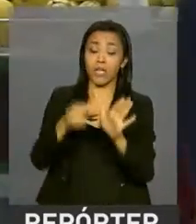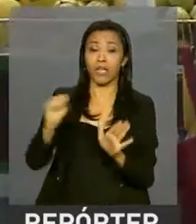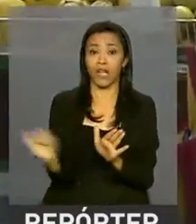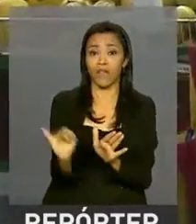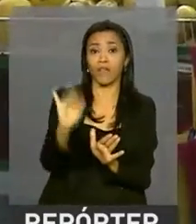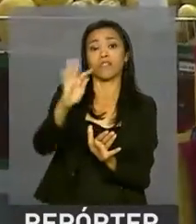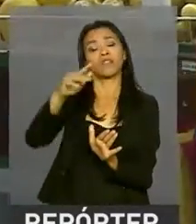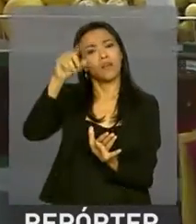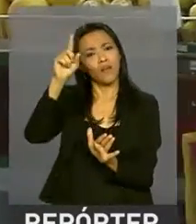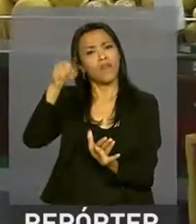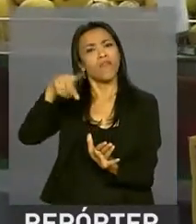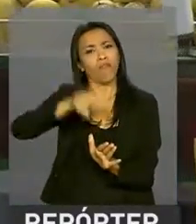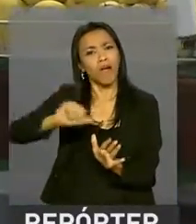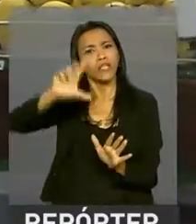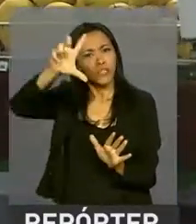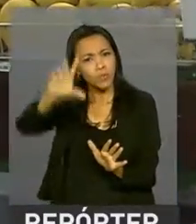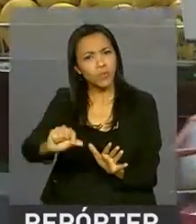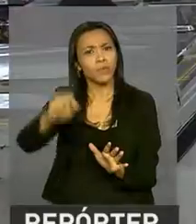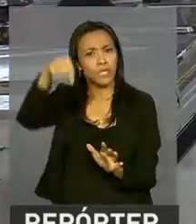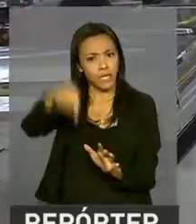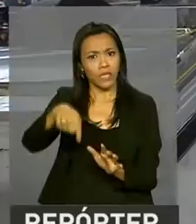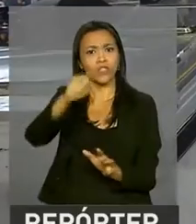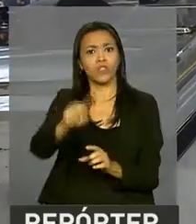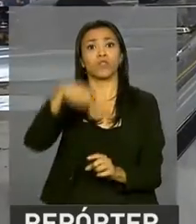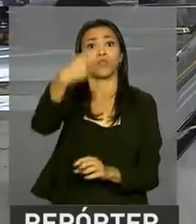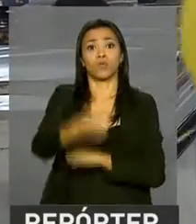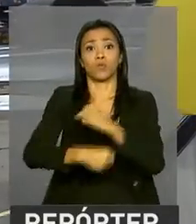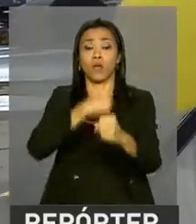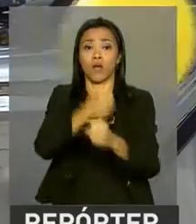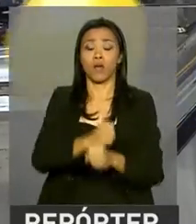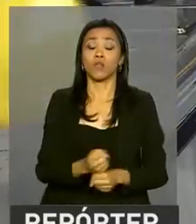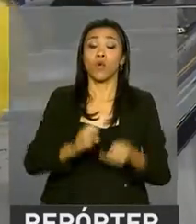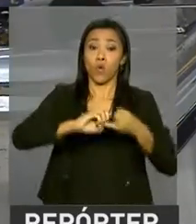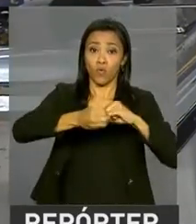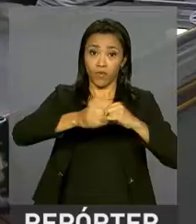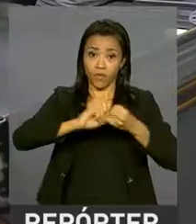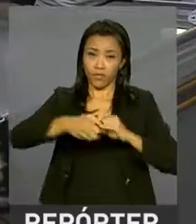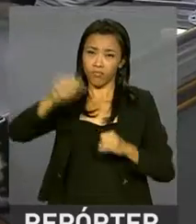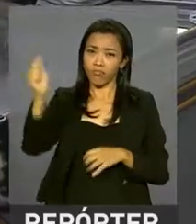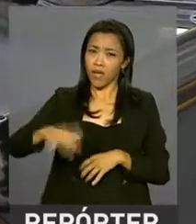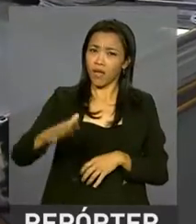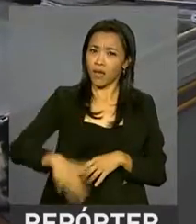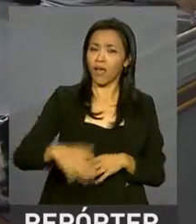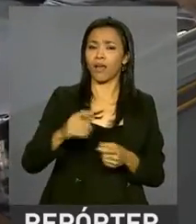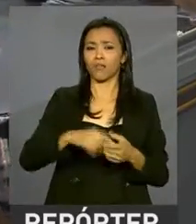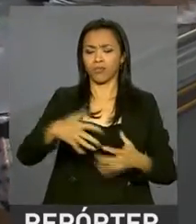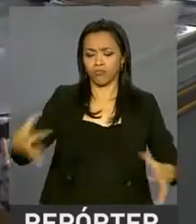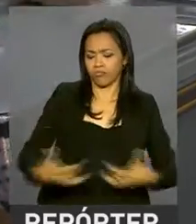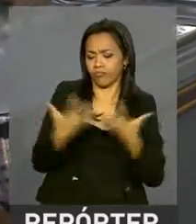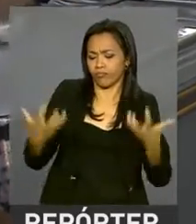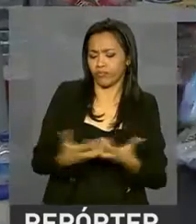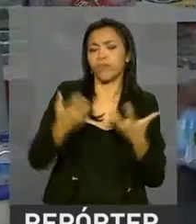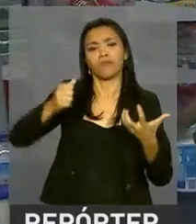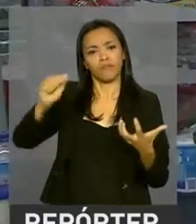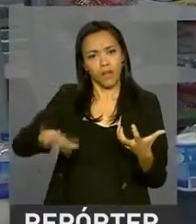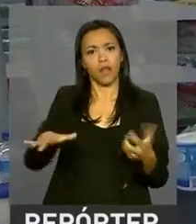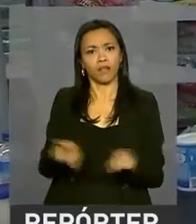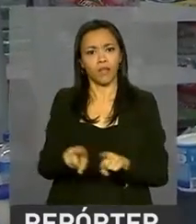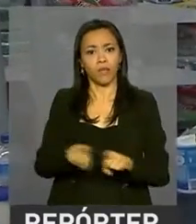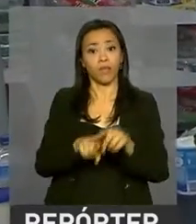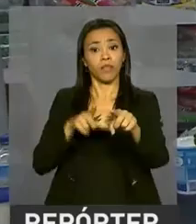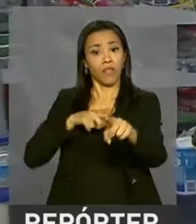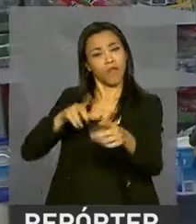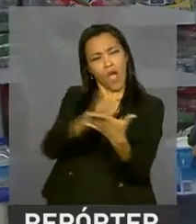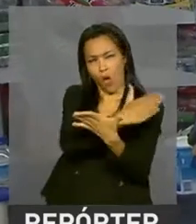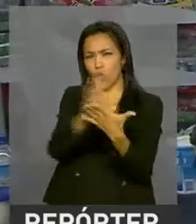cair ainda mais neste e no próximo ano um feijão estava estava mais barato mesmo os legumes e verduras assim sendo só em